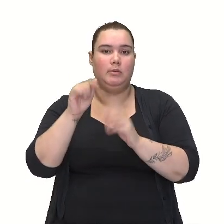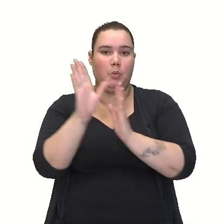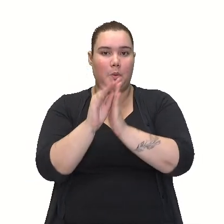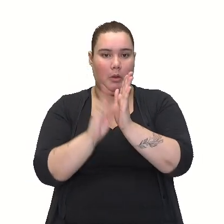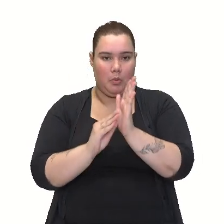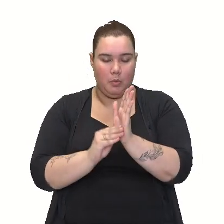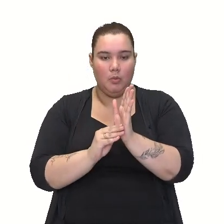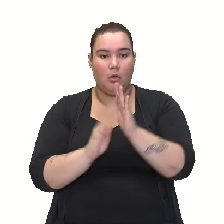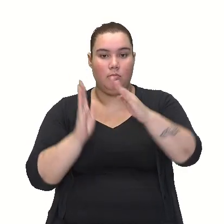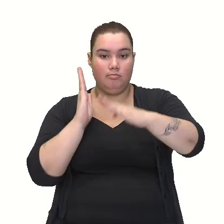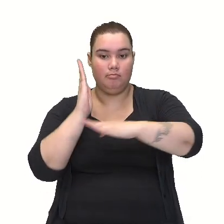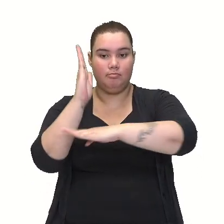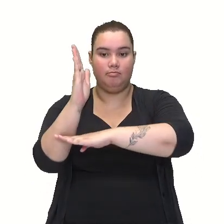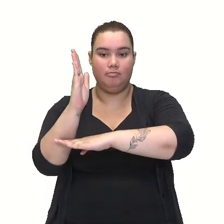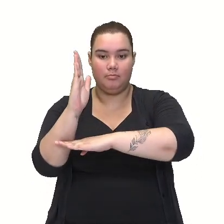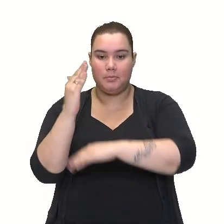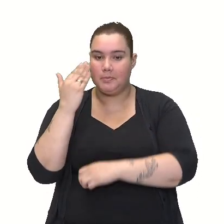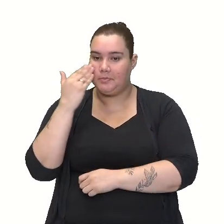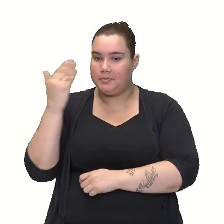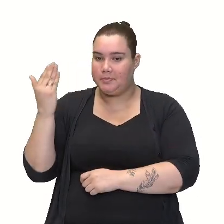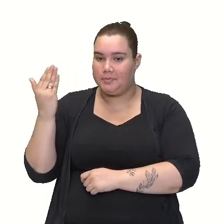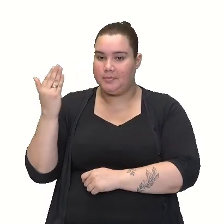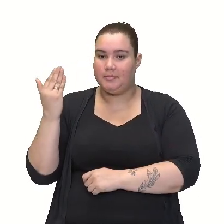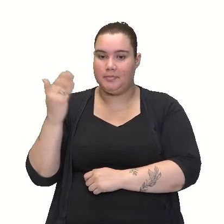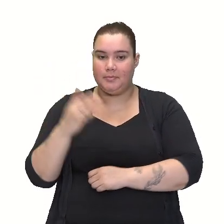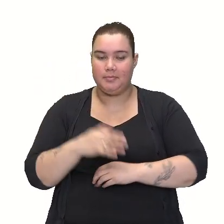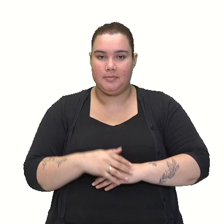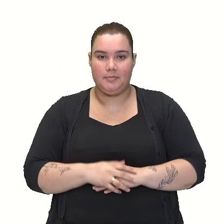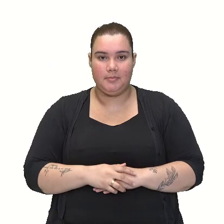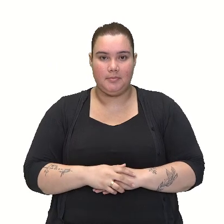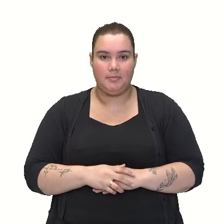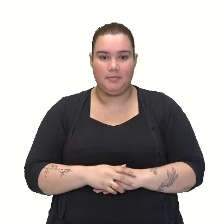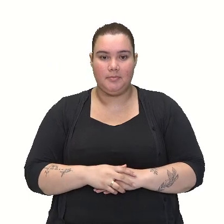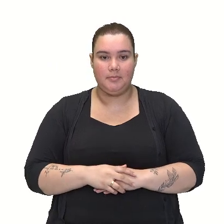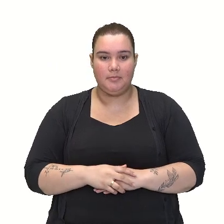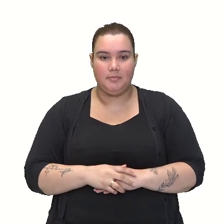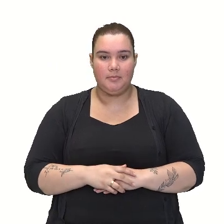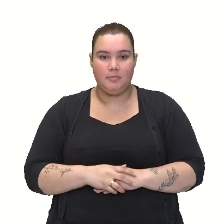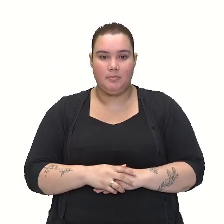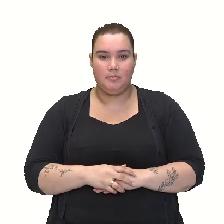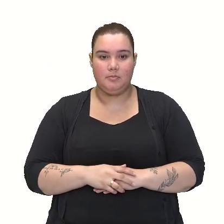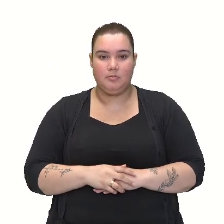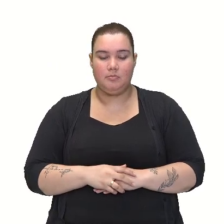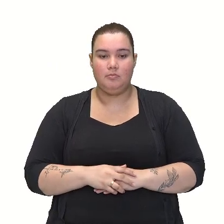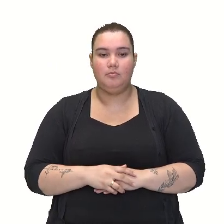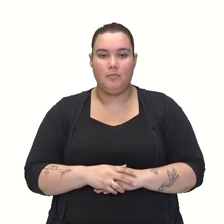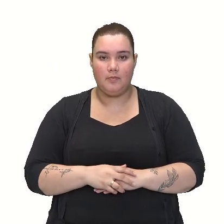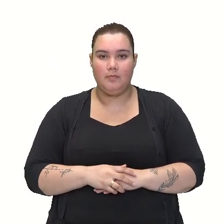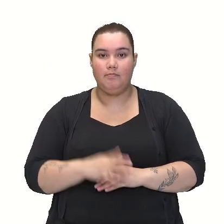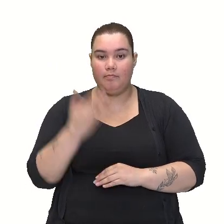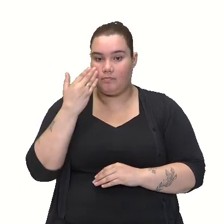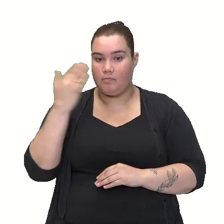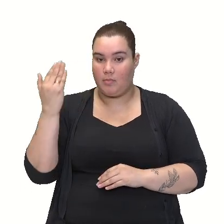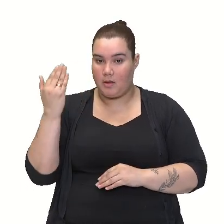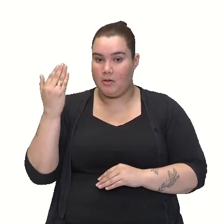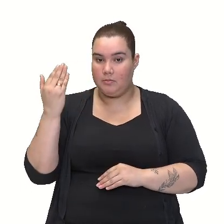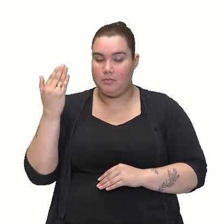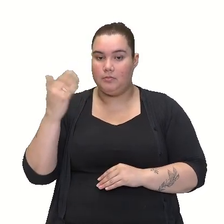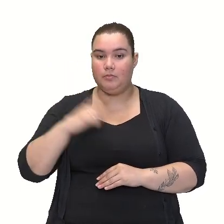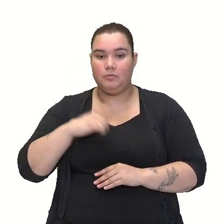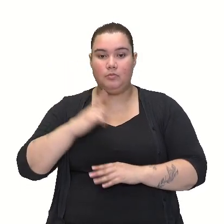plano cartesiano, olha só, a interseção,